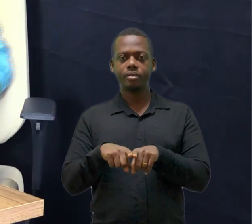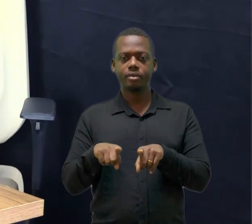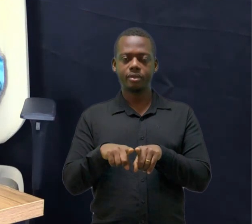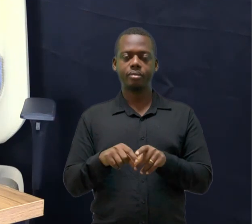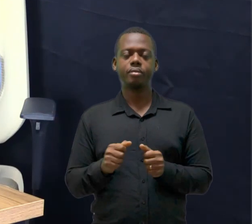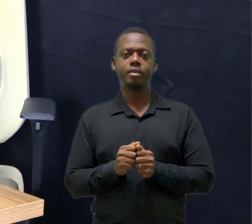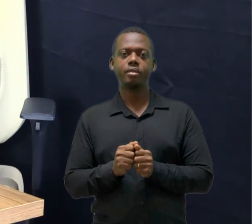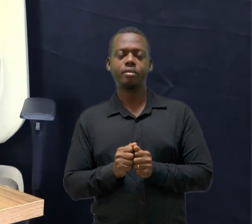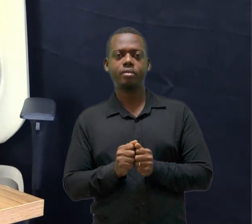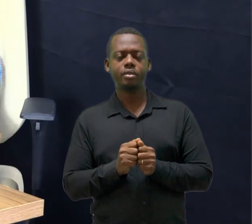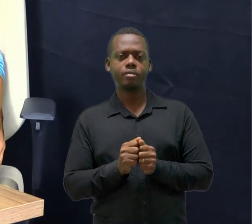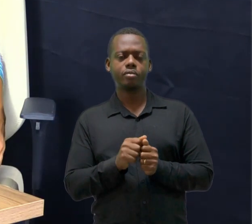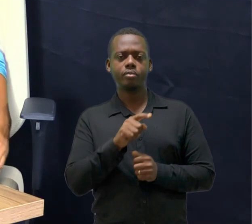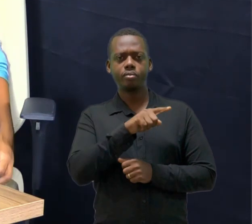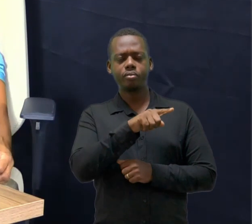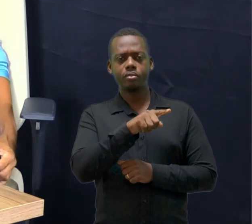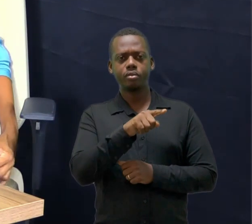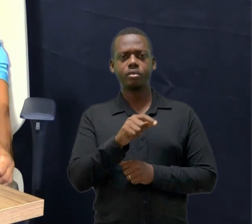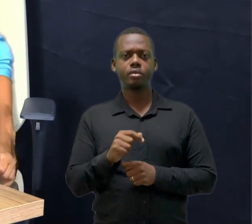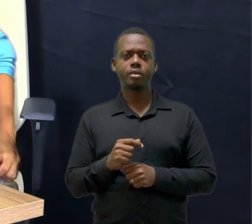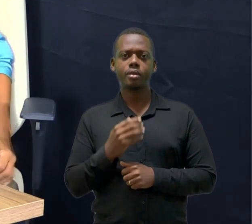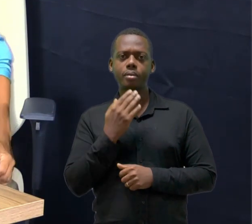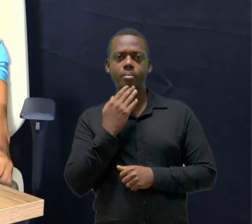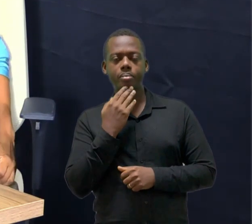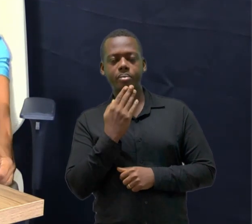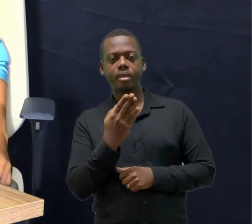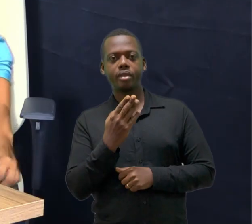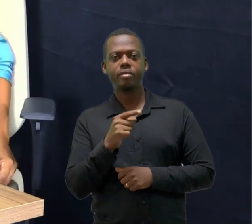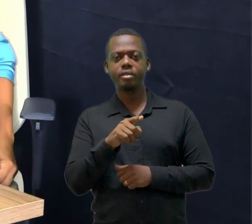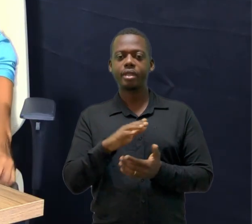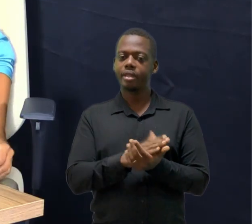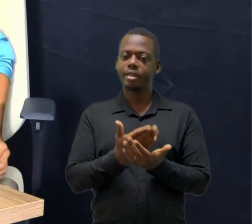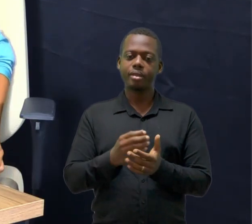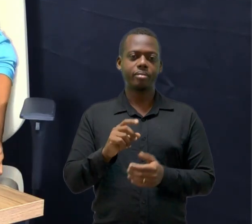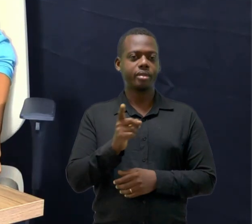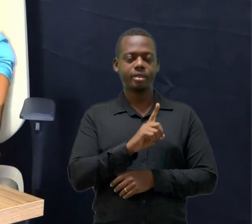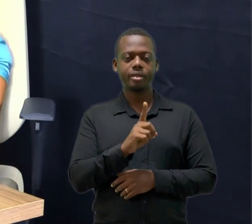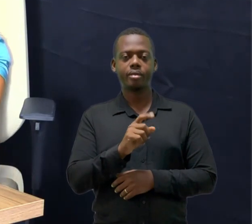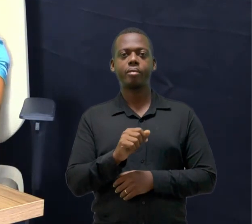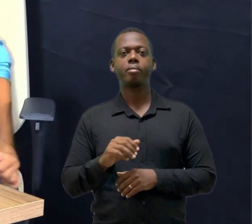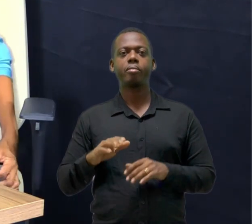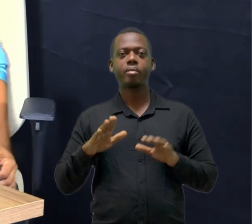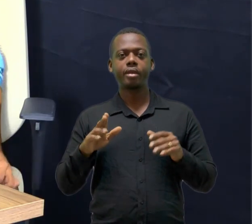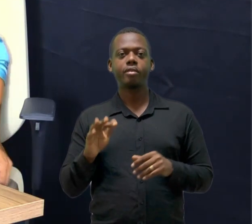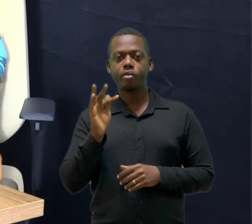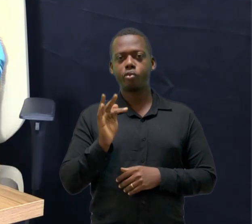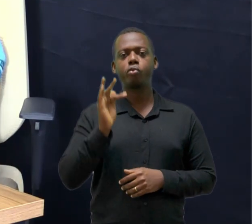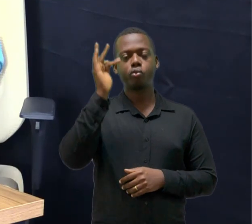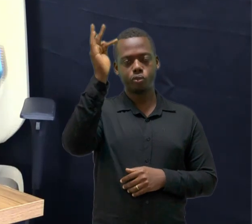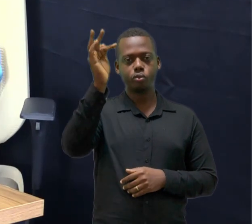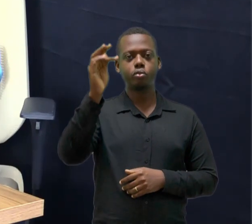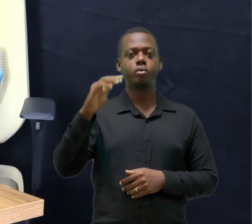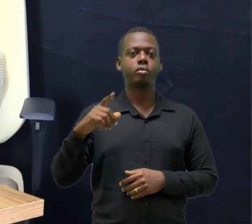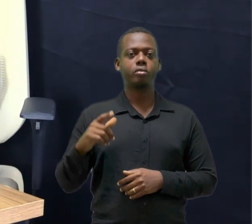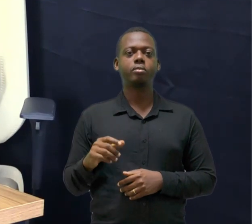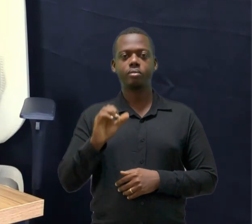você passa, quando você faz esse apelo, você que não é intérprete, né? Você que ainda não é intérprete, mas eu acredito que você vai ser um